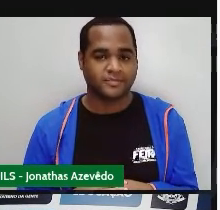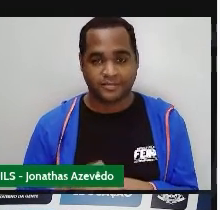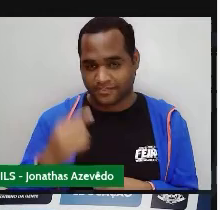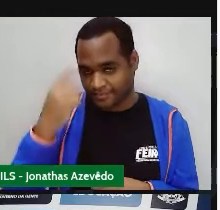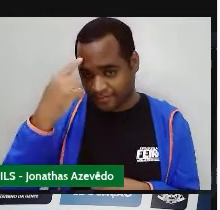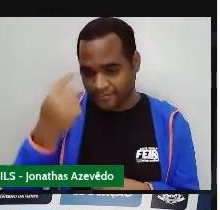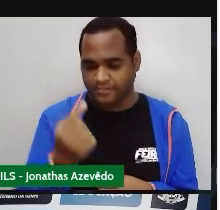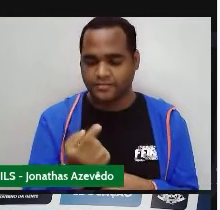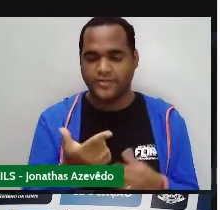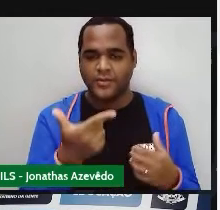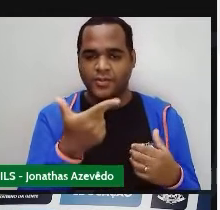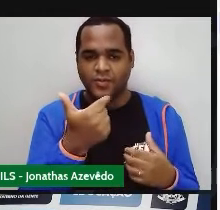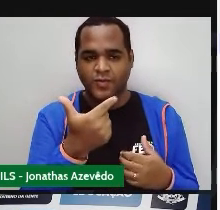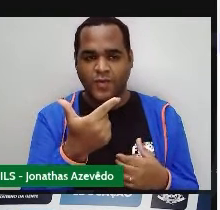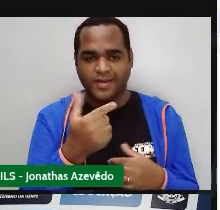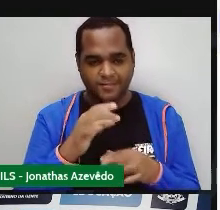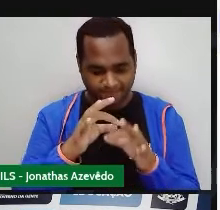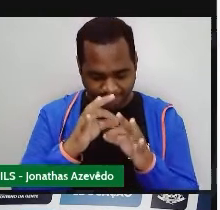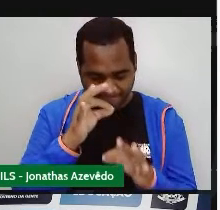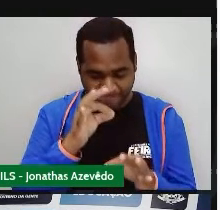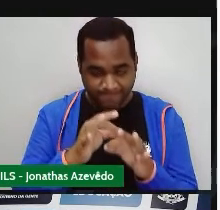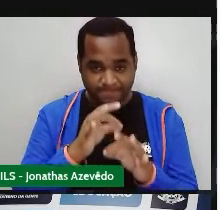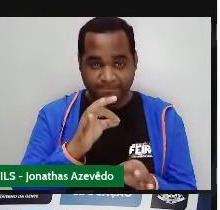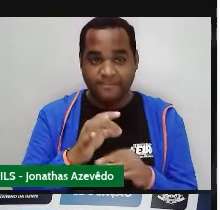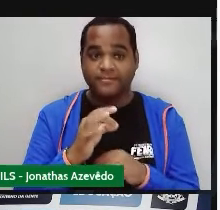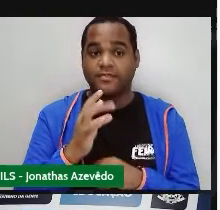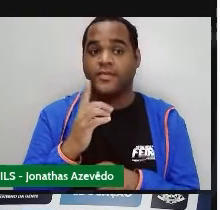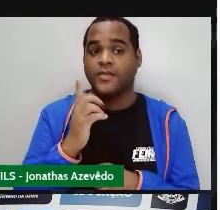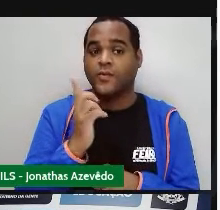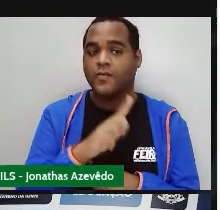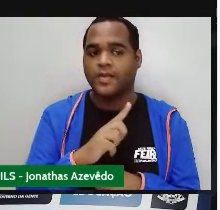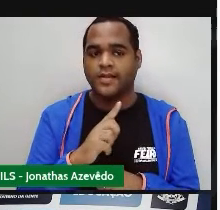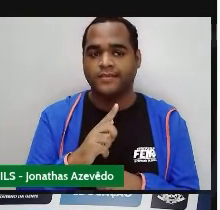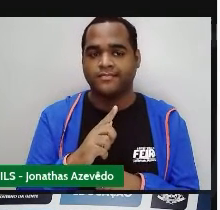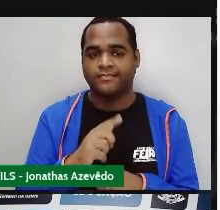12 Canudos olha só que informação importante